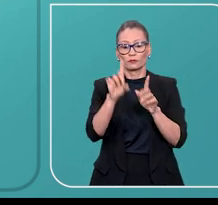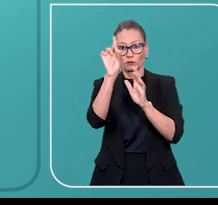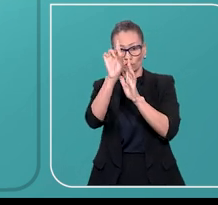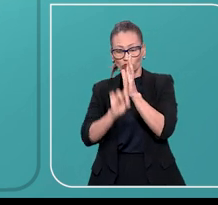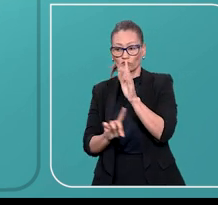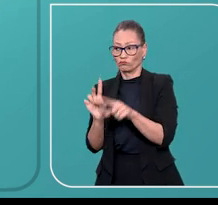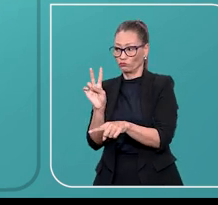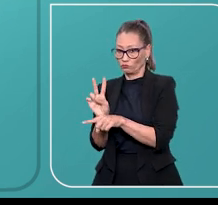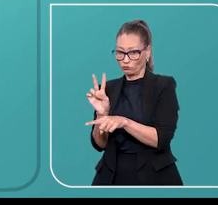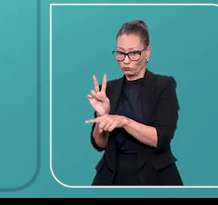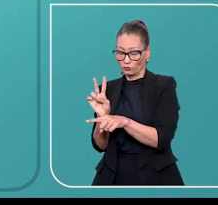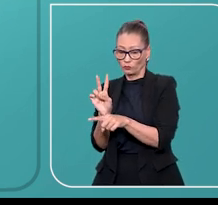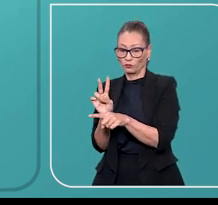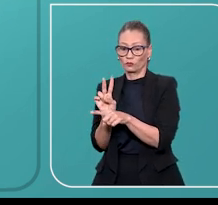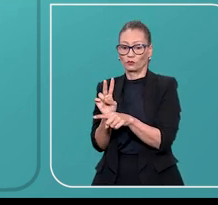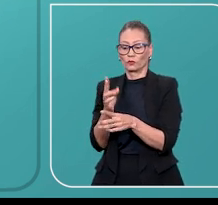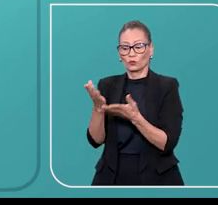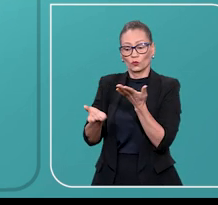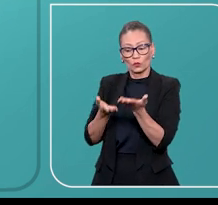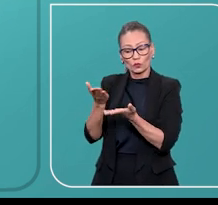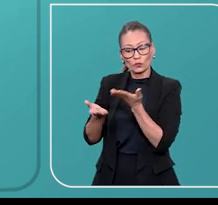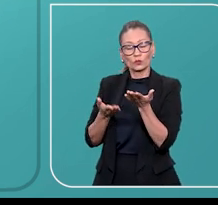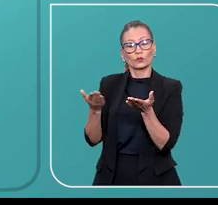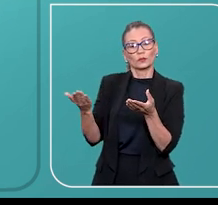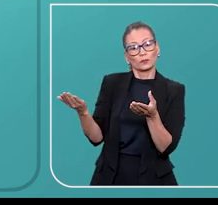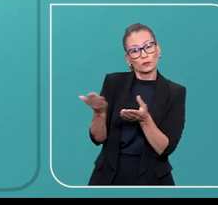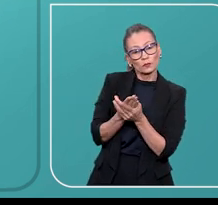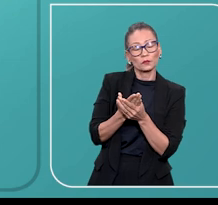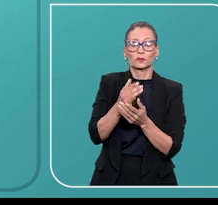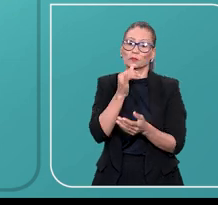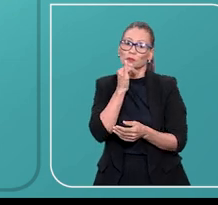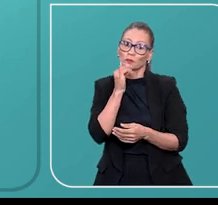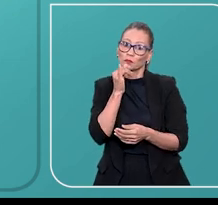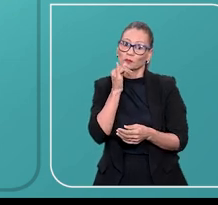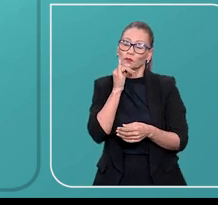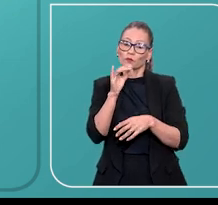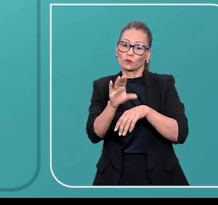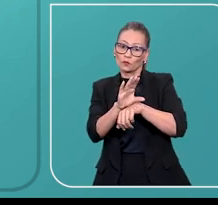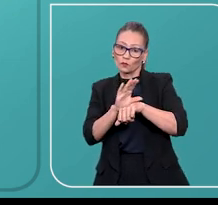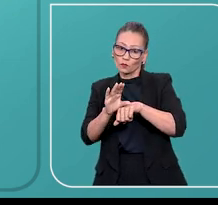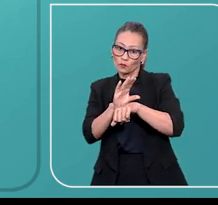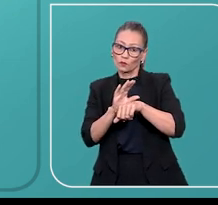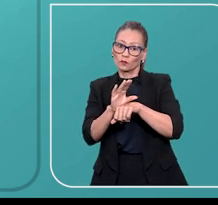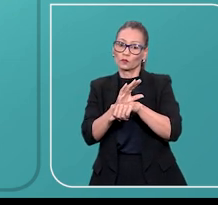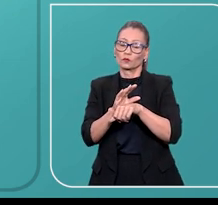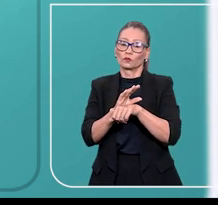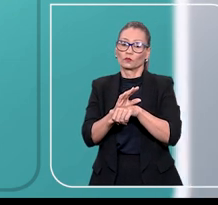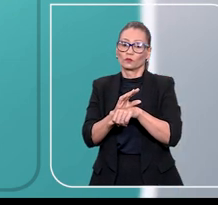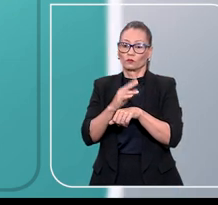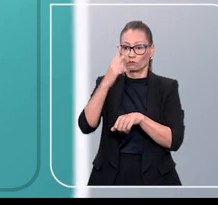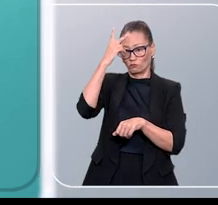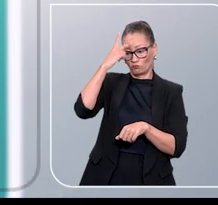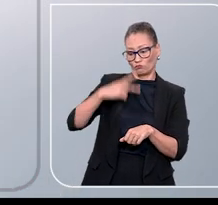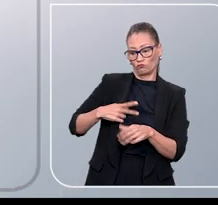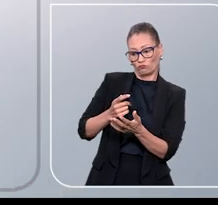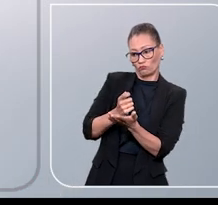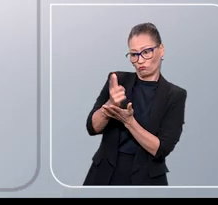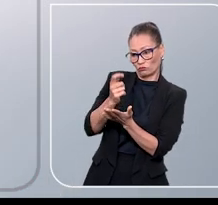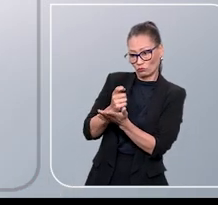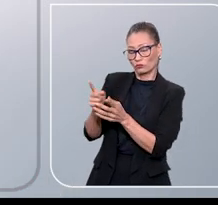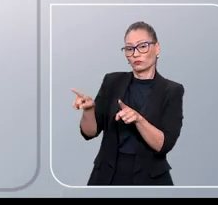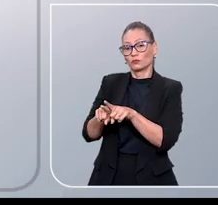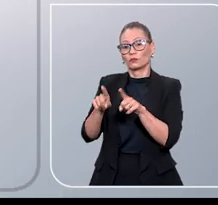privado e cuida de processos que envolvam, por exemplo, o Código de Defesa do Consumidor e o Direito de Família.